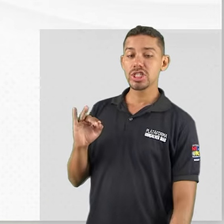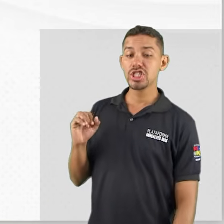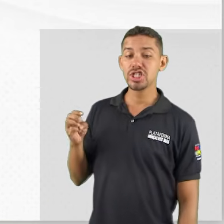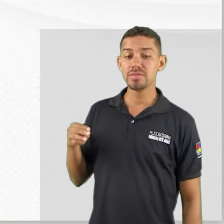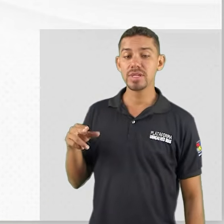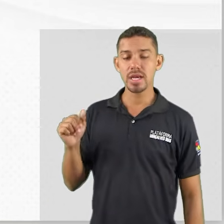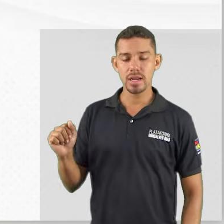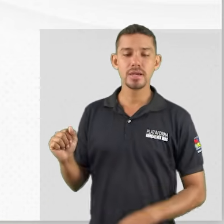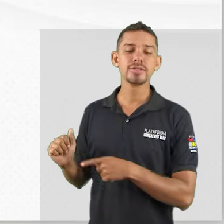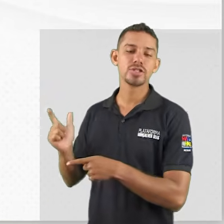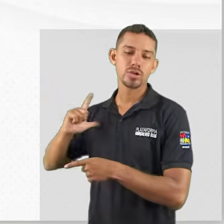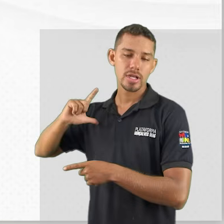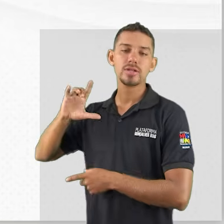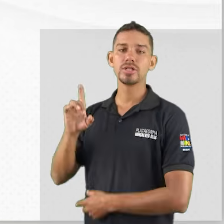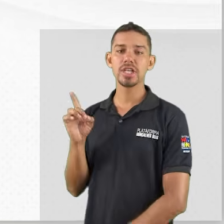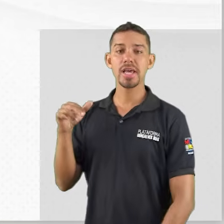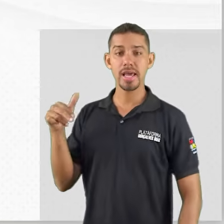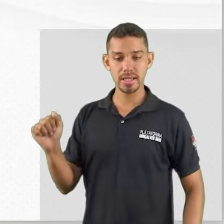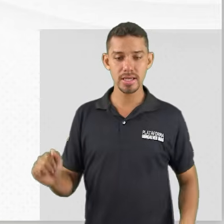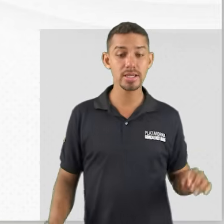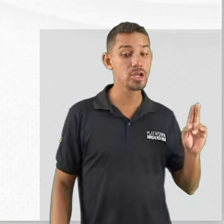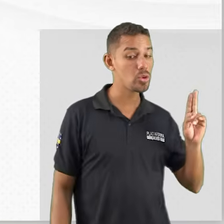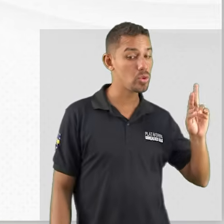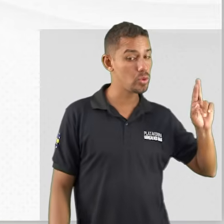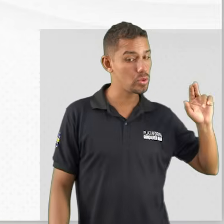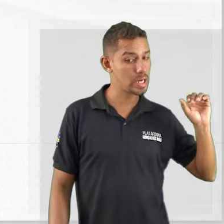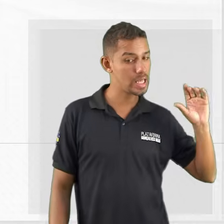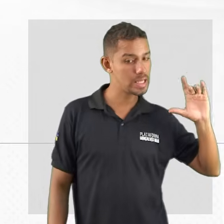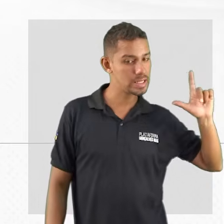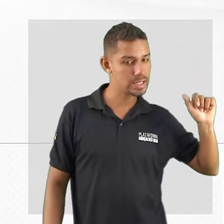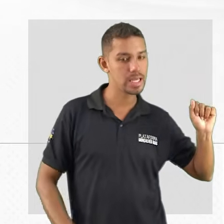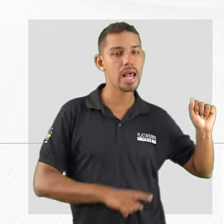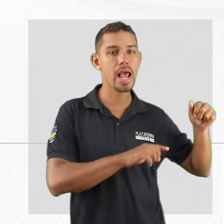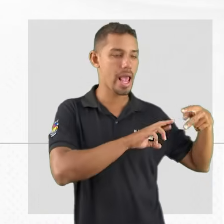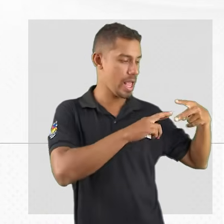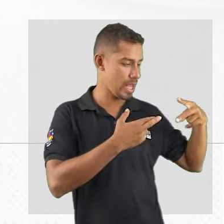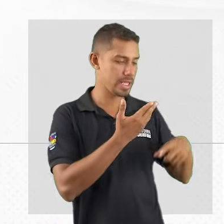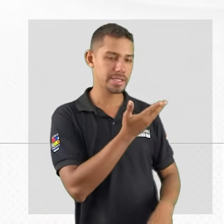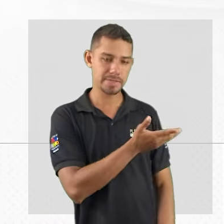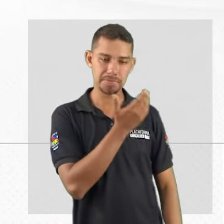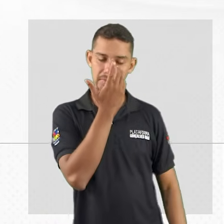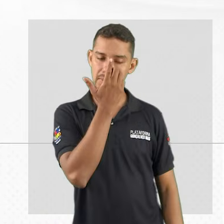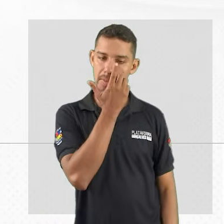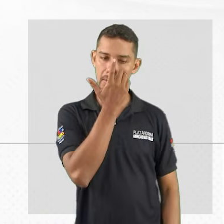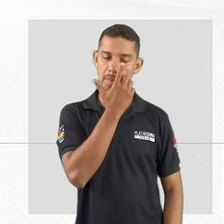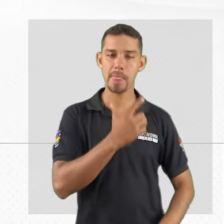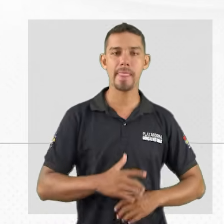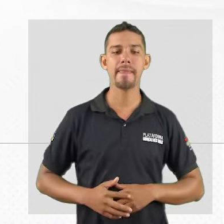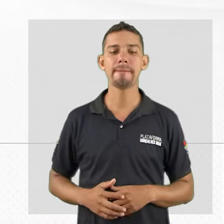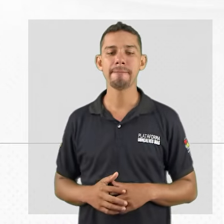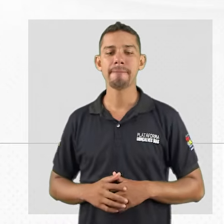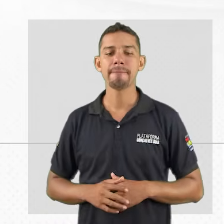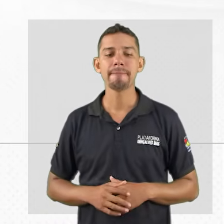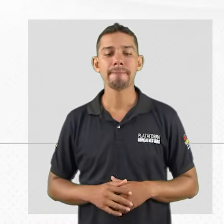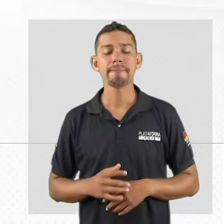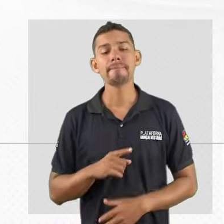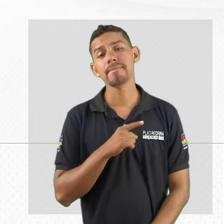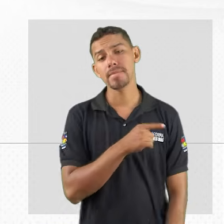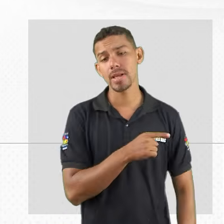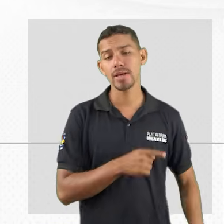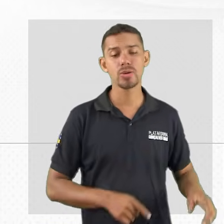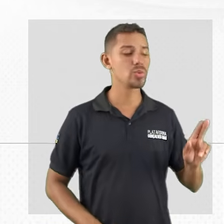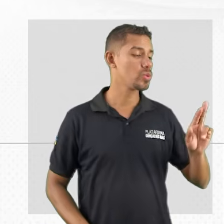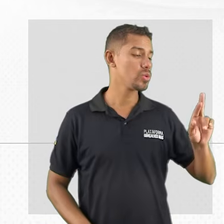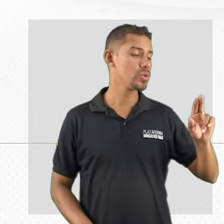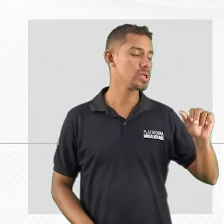só tem no DNA. Se eu tiver uma uracila, ela é um RNA. Esse material genético é um RNA, porque a uracila, ele